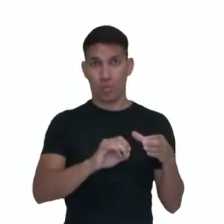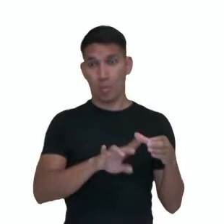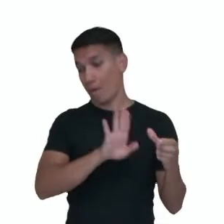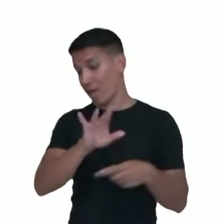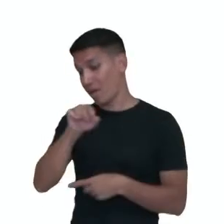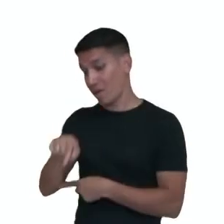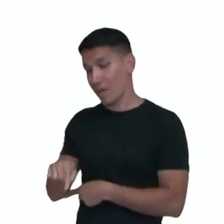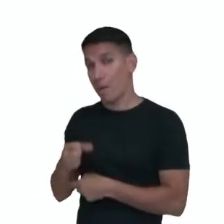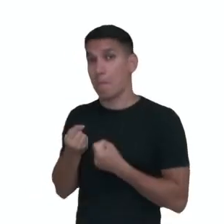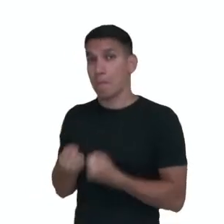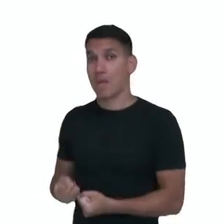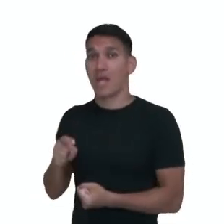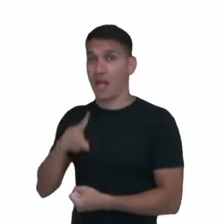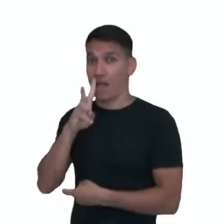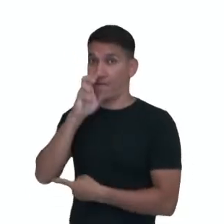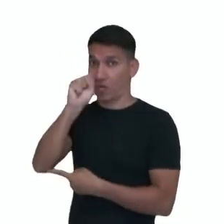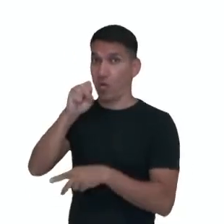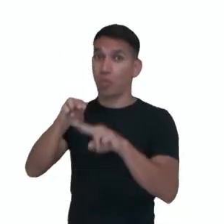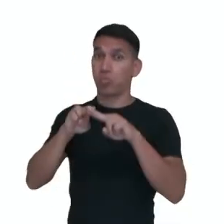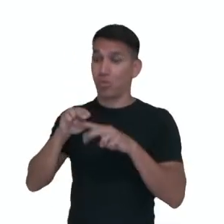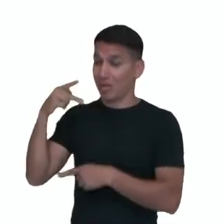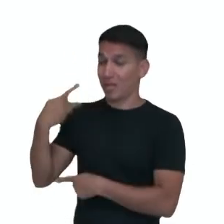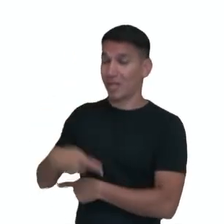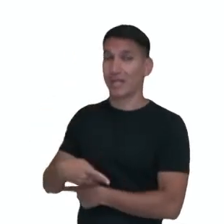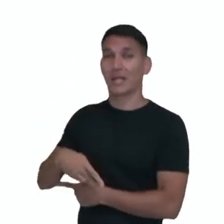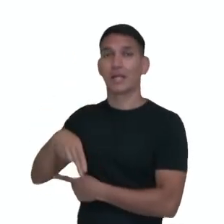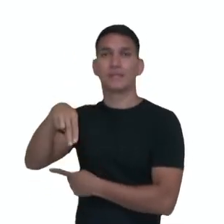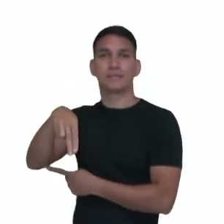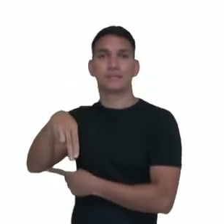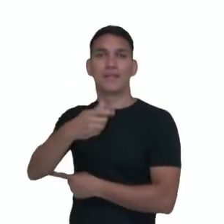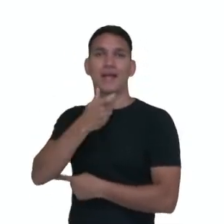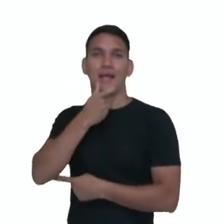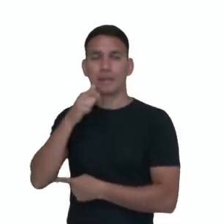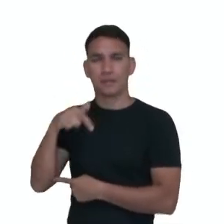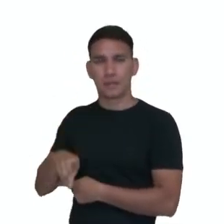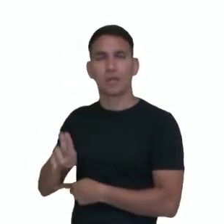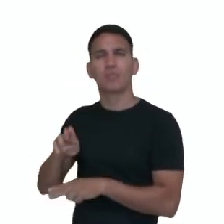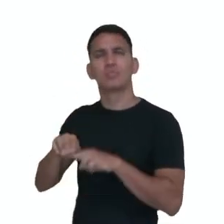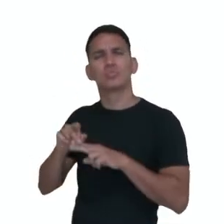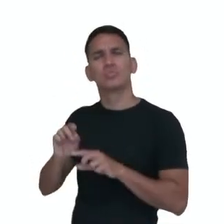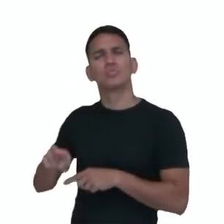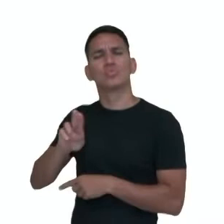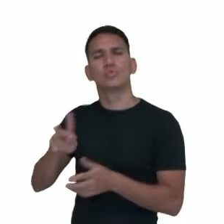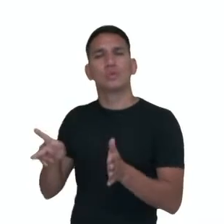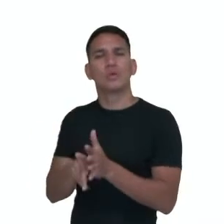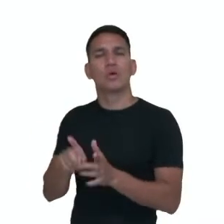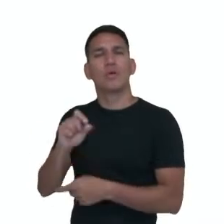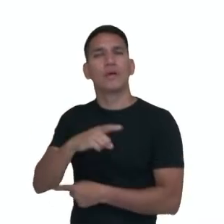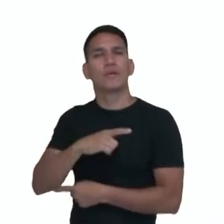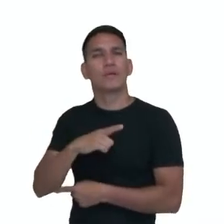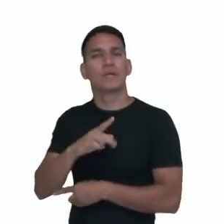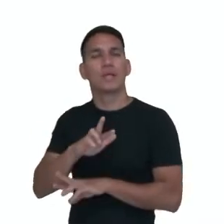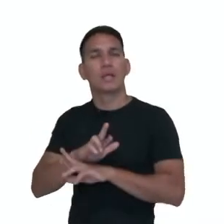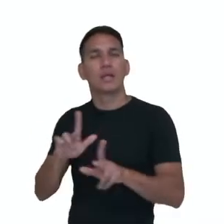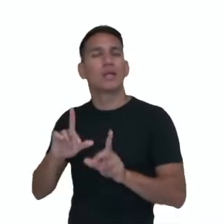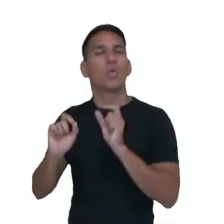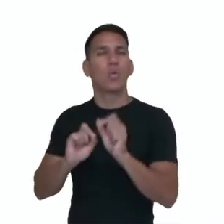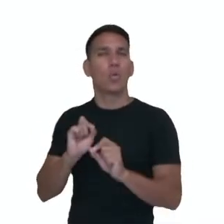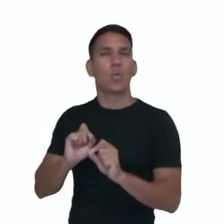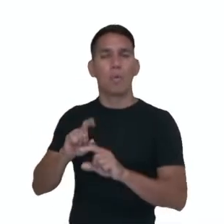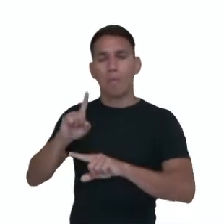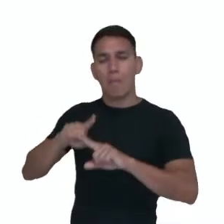força. Portanto, a unidade é Newton e o resultado da interação da gravidade do local aonde a matéria está,